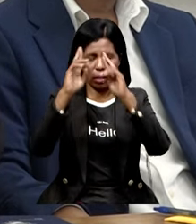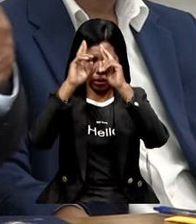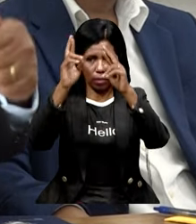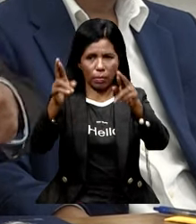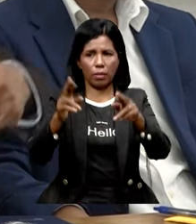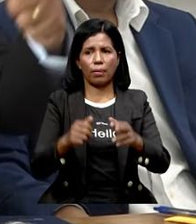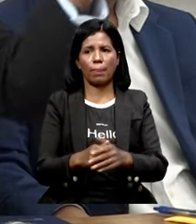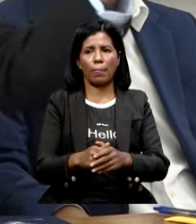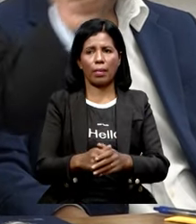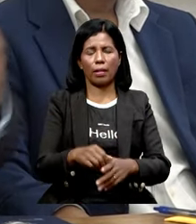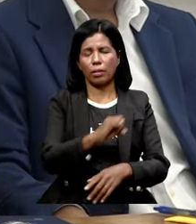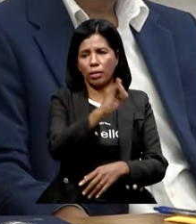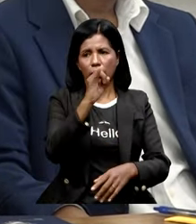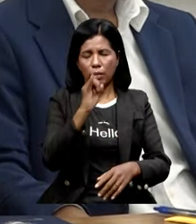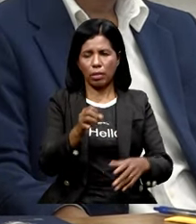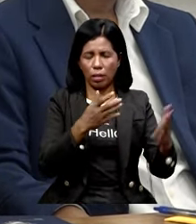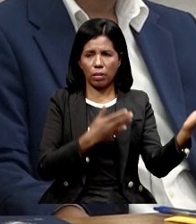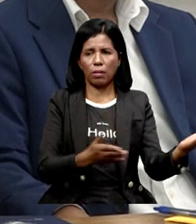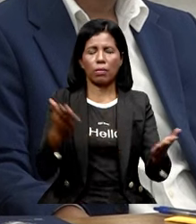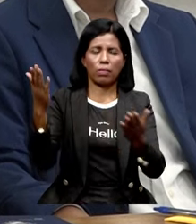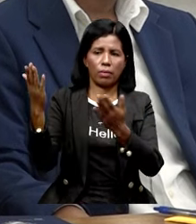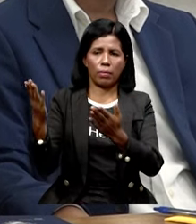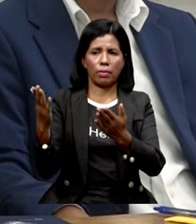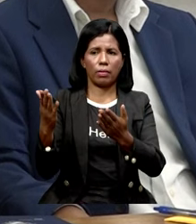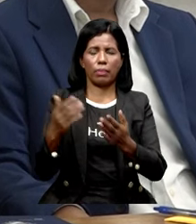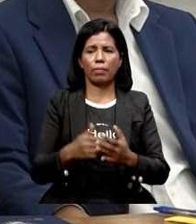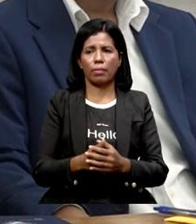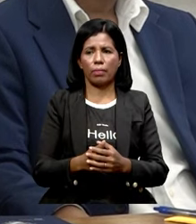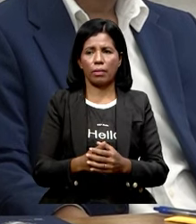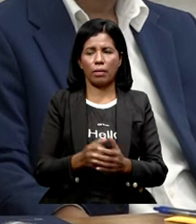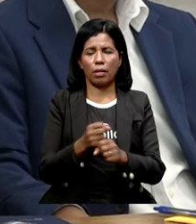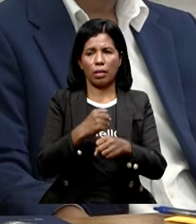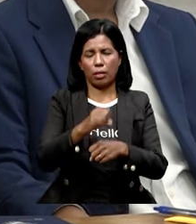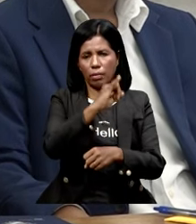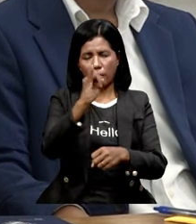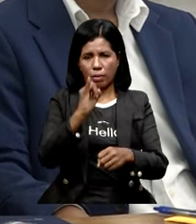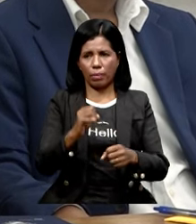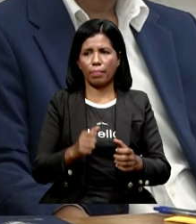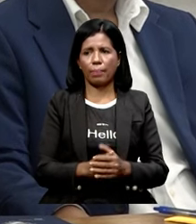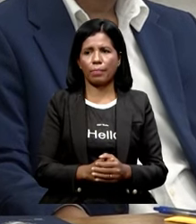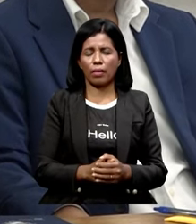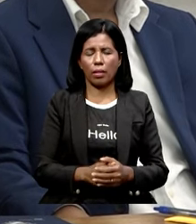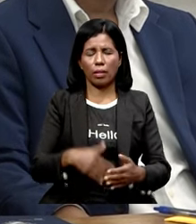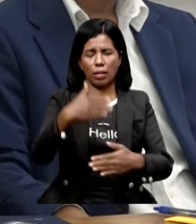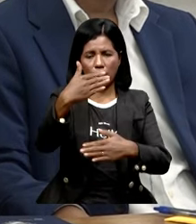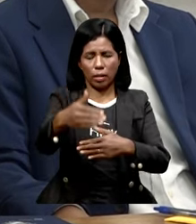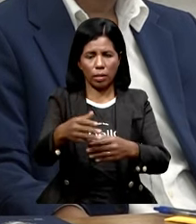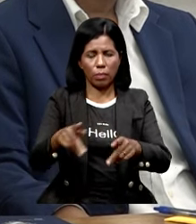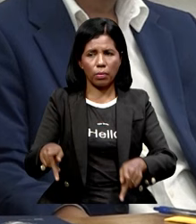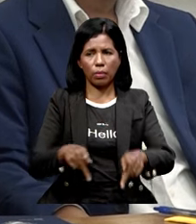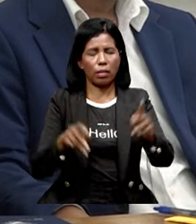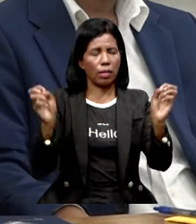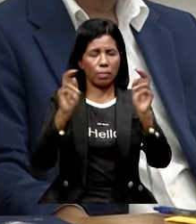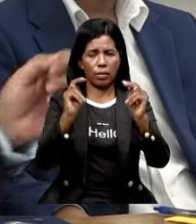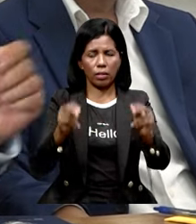os identifica e loriba a lo identificação. E é espaço público la precisa